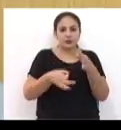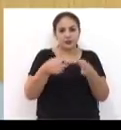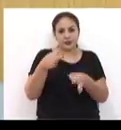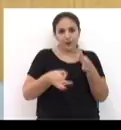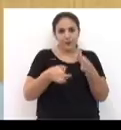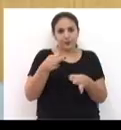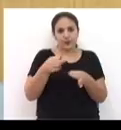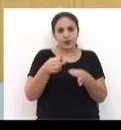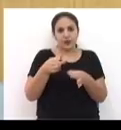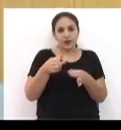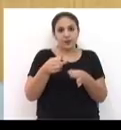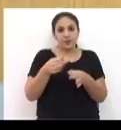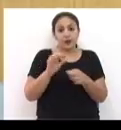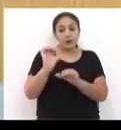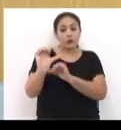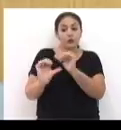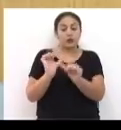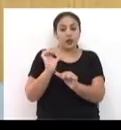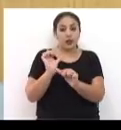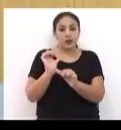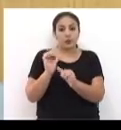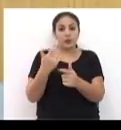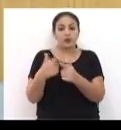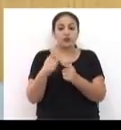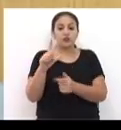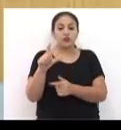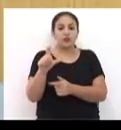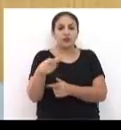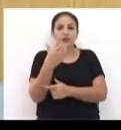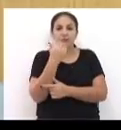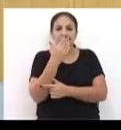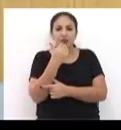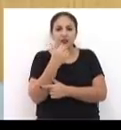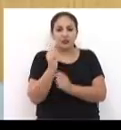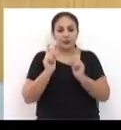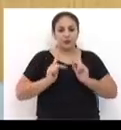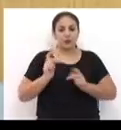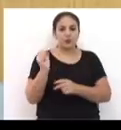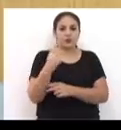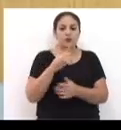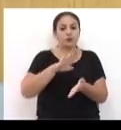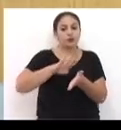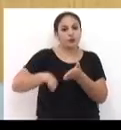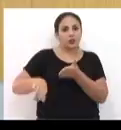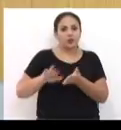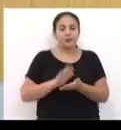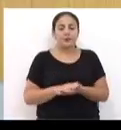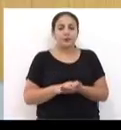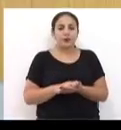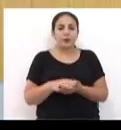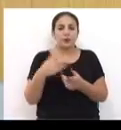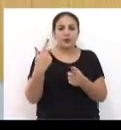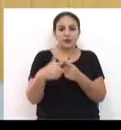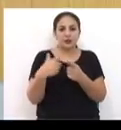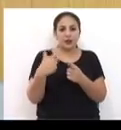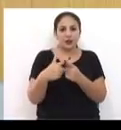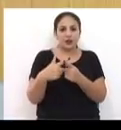que retirou o Vale Alimentação dos aposentados. Apesar das mobilizações, o benefício de cerca